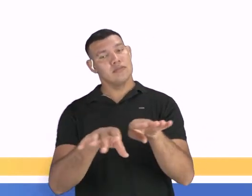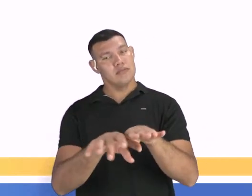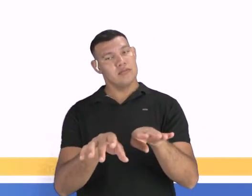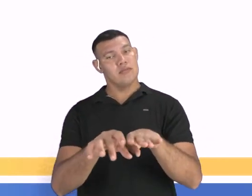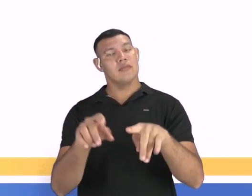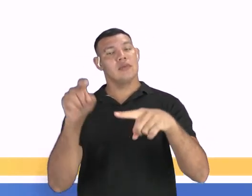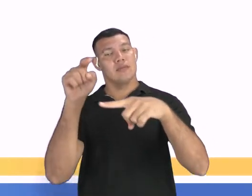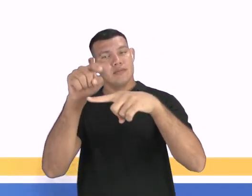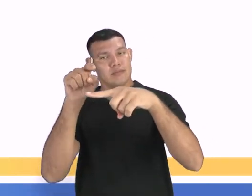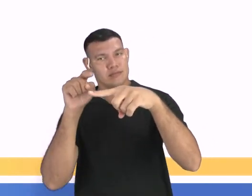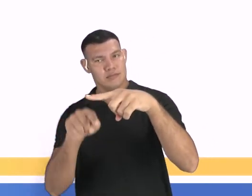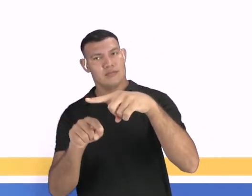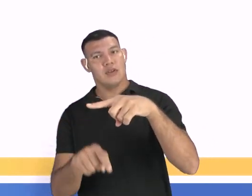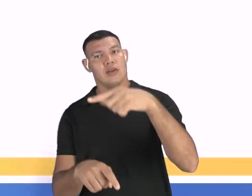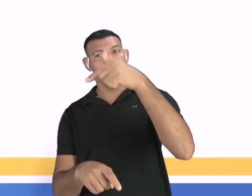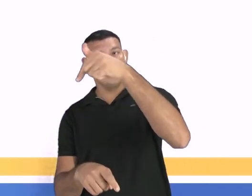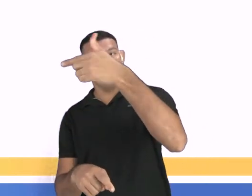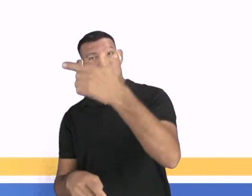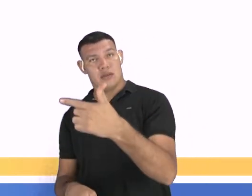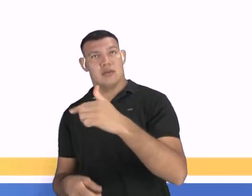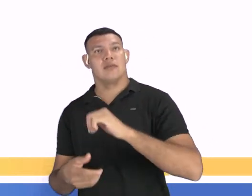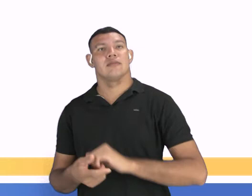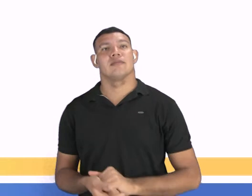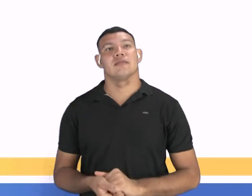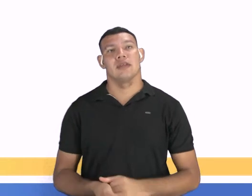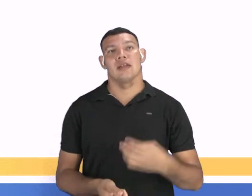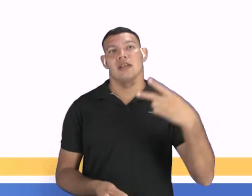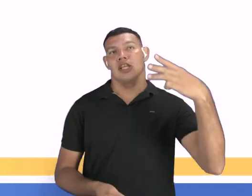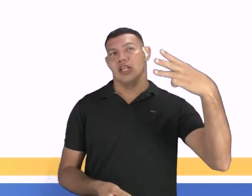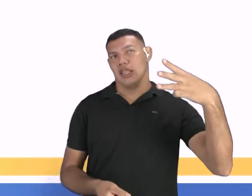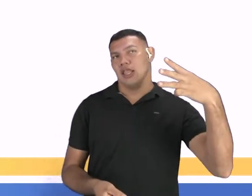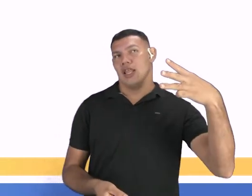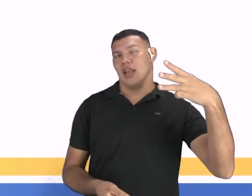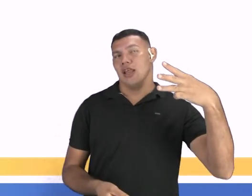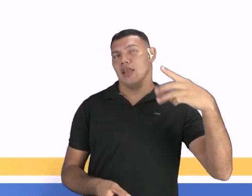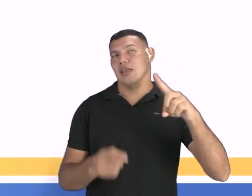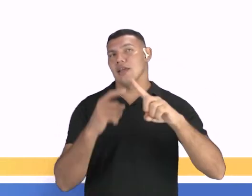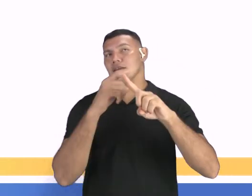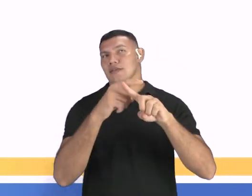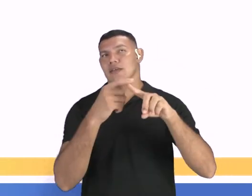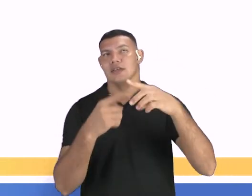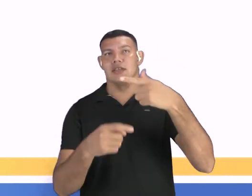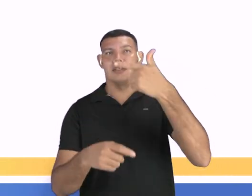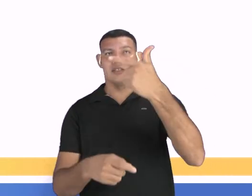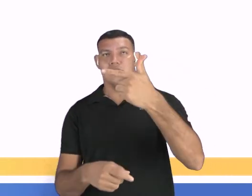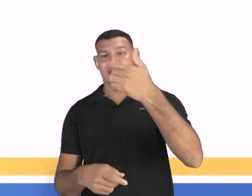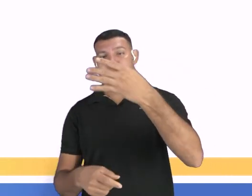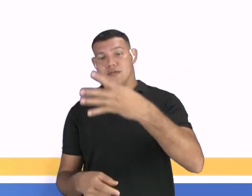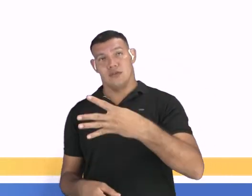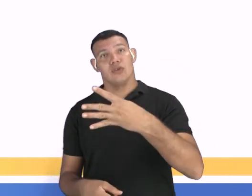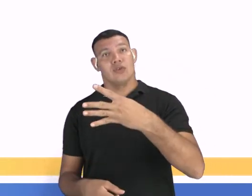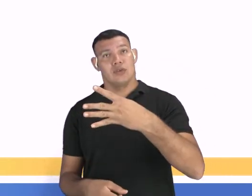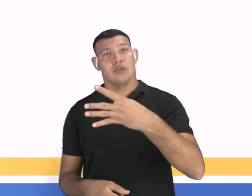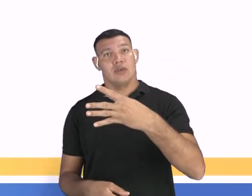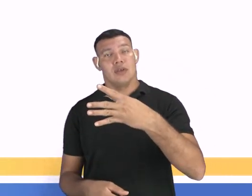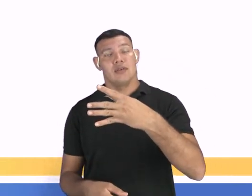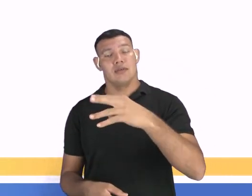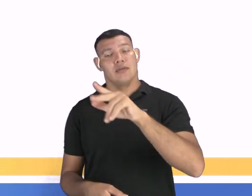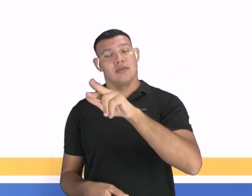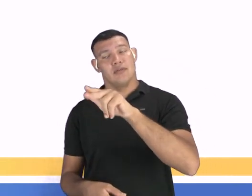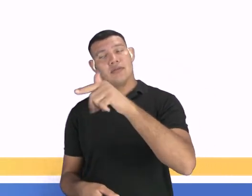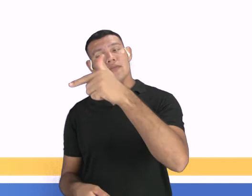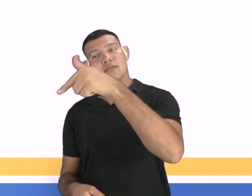quê? 3 vezes 24 é igual a 72. Então, tanto 3 como